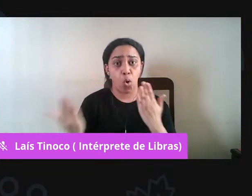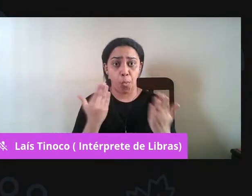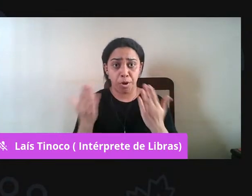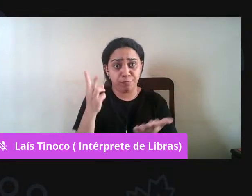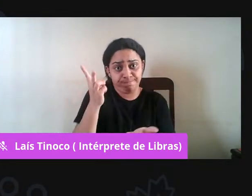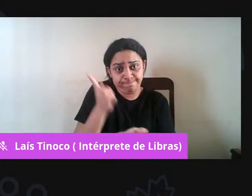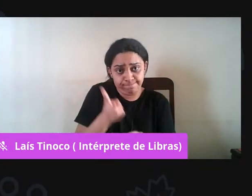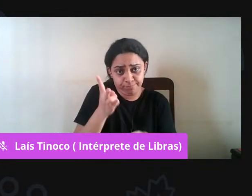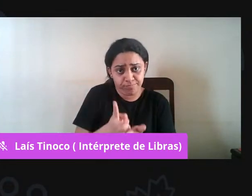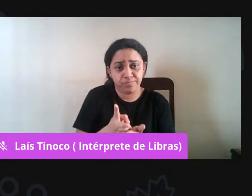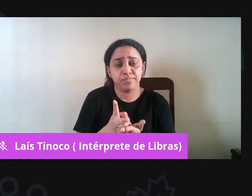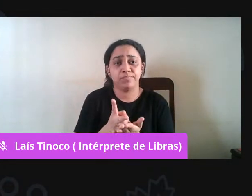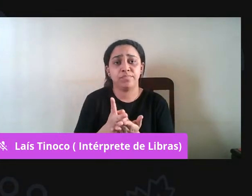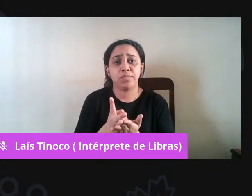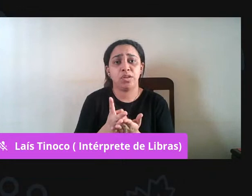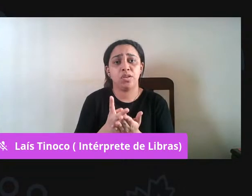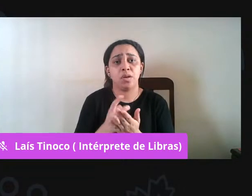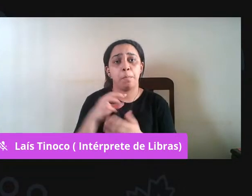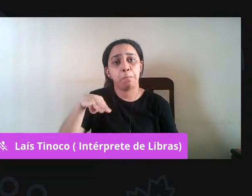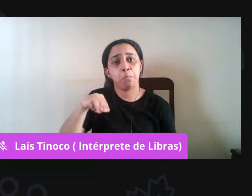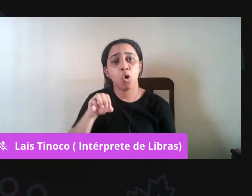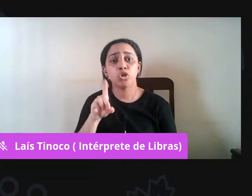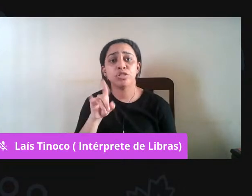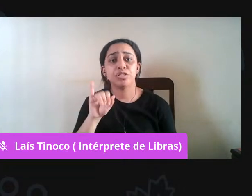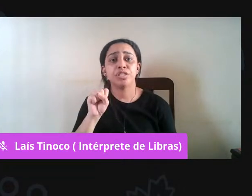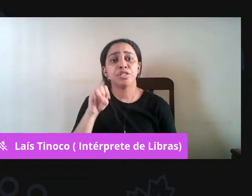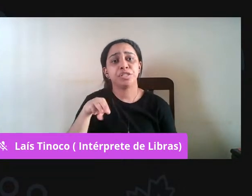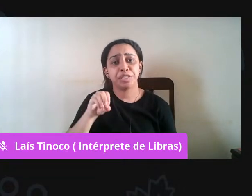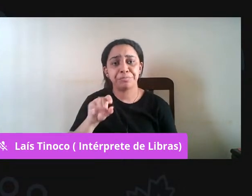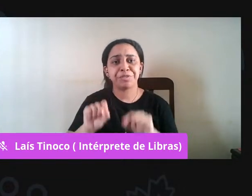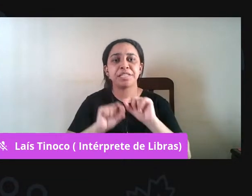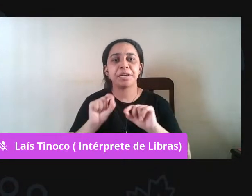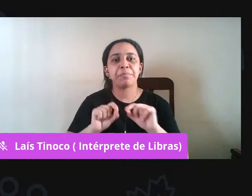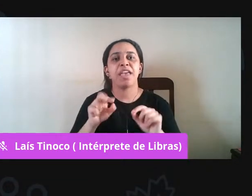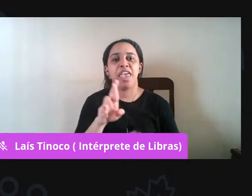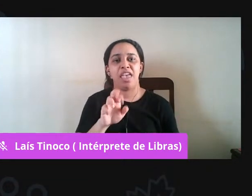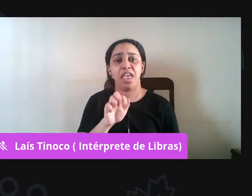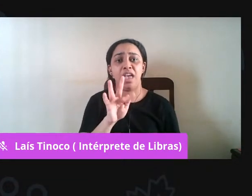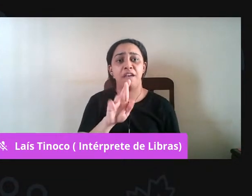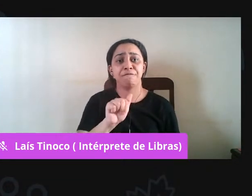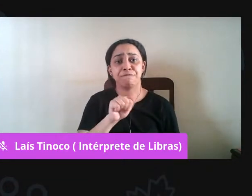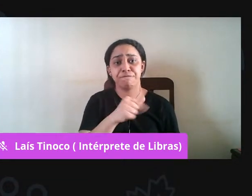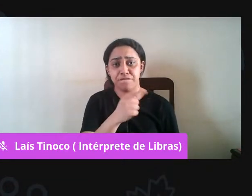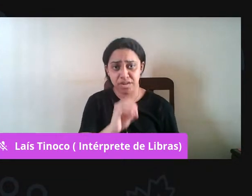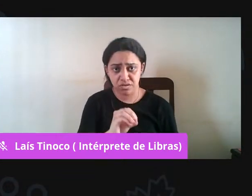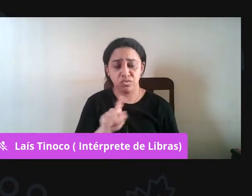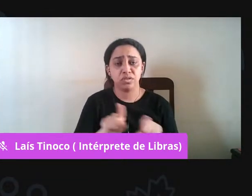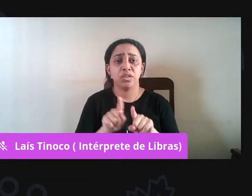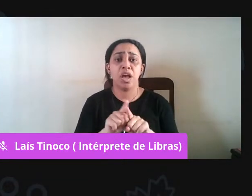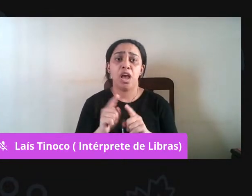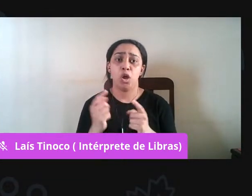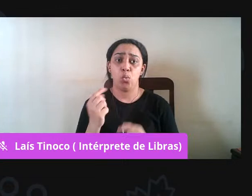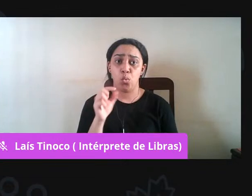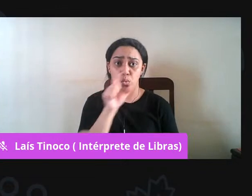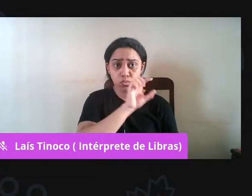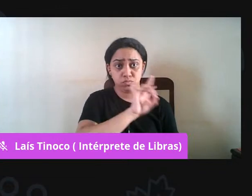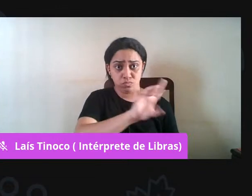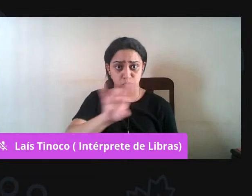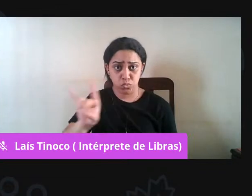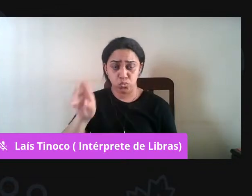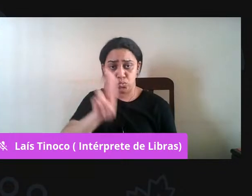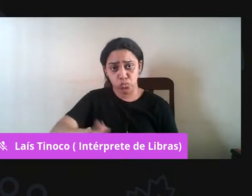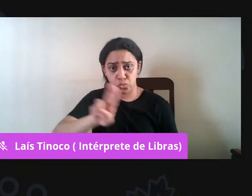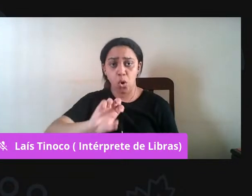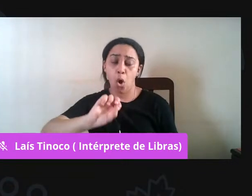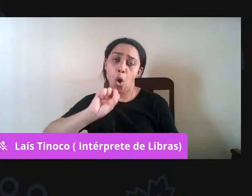fixas, modismos e refrãos existentes numa língua, no uso individual ou na língua de algum grupo. Fecha a